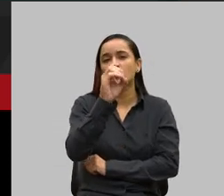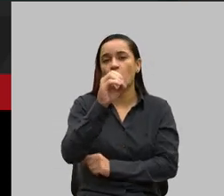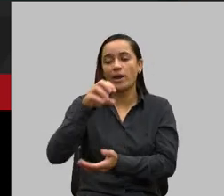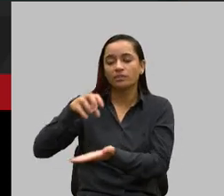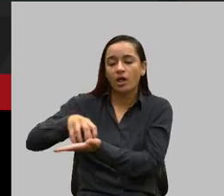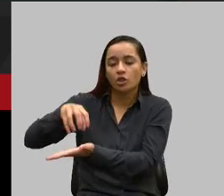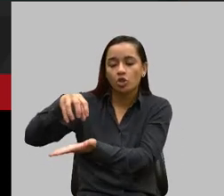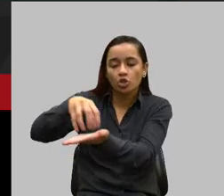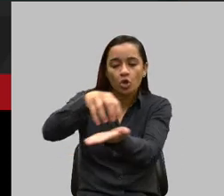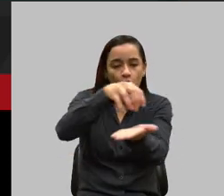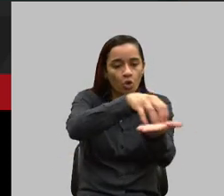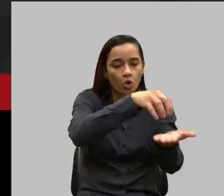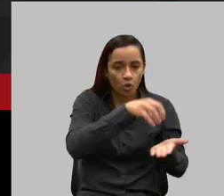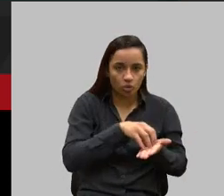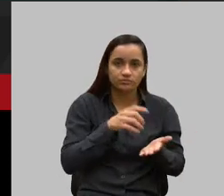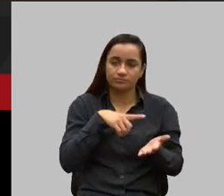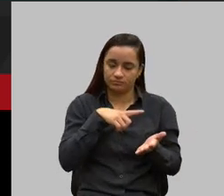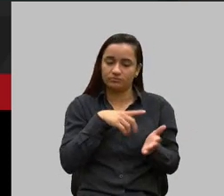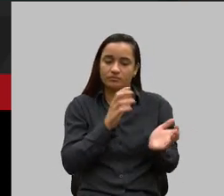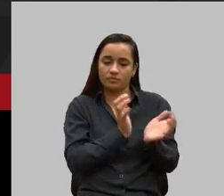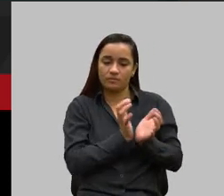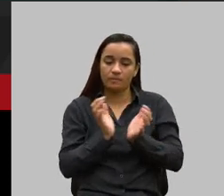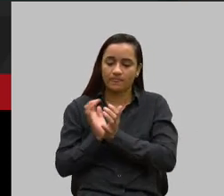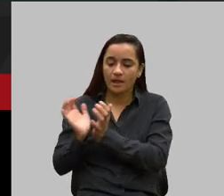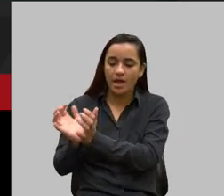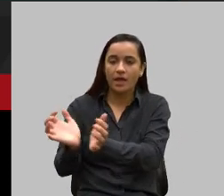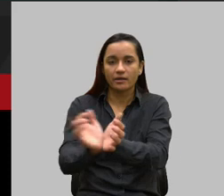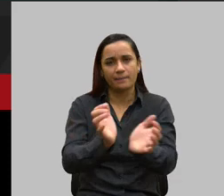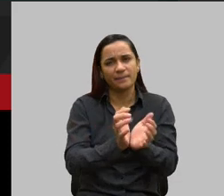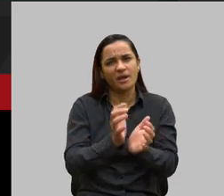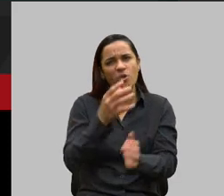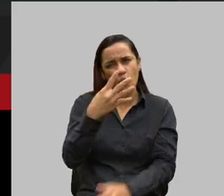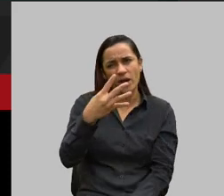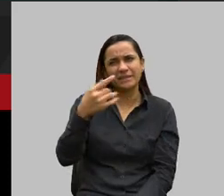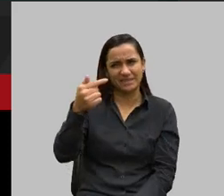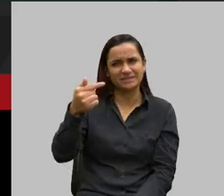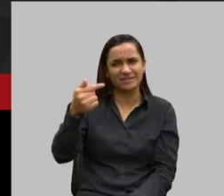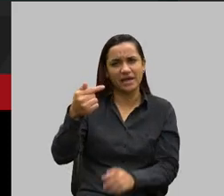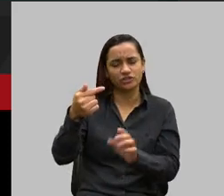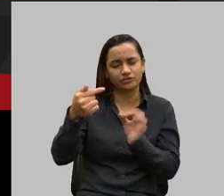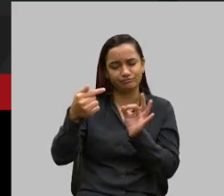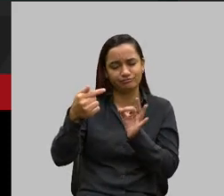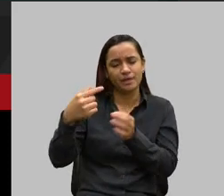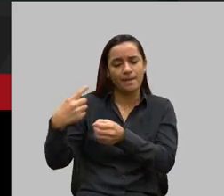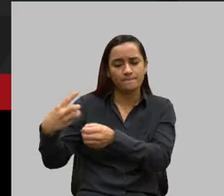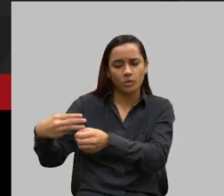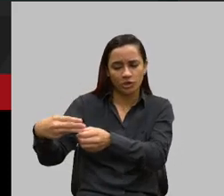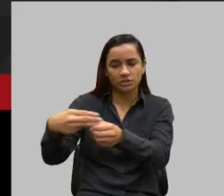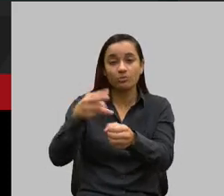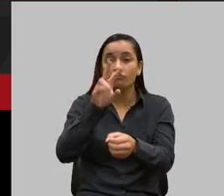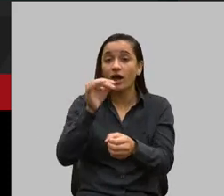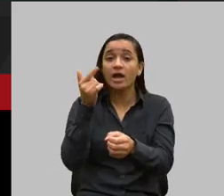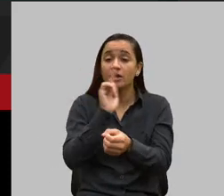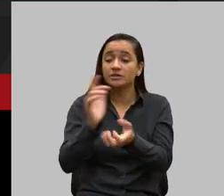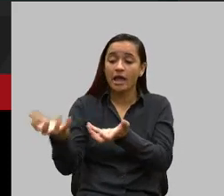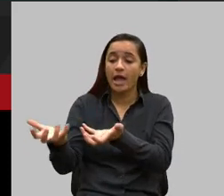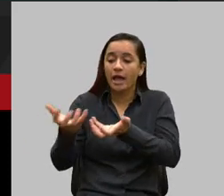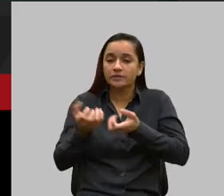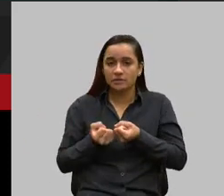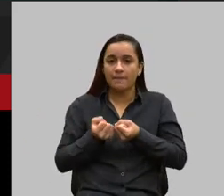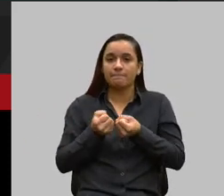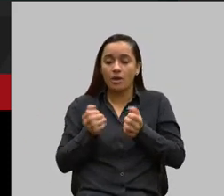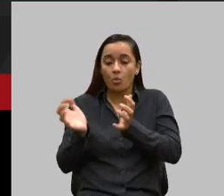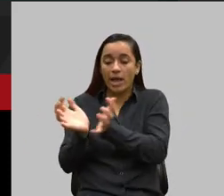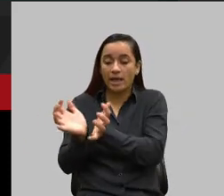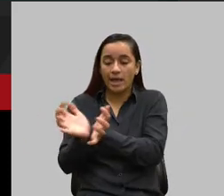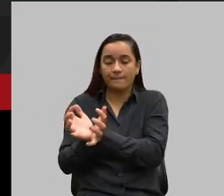equipes eh são quase 50 47 municípios que receberão uma equipe mais uma espécie